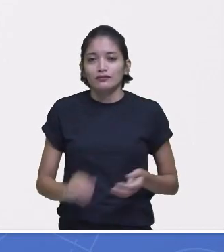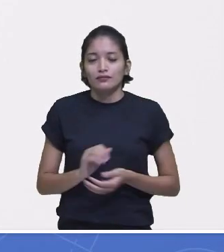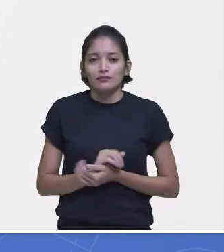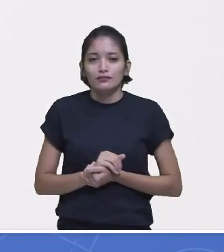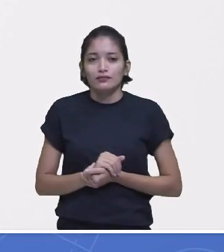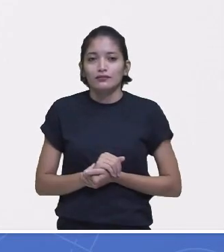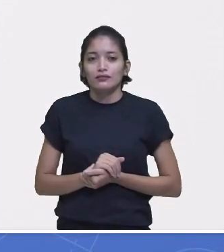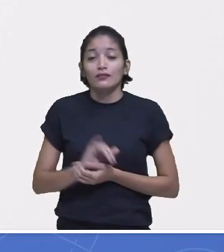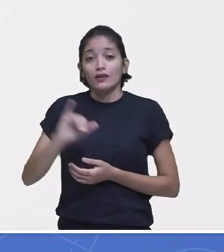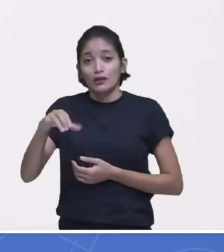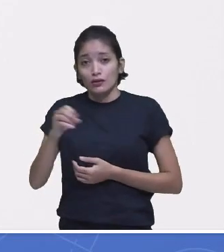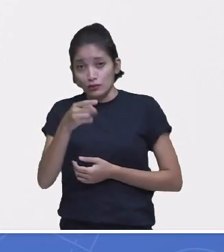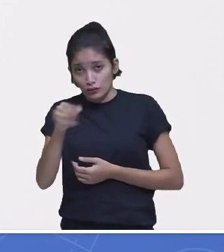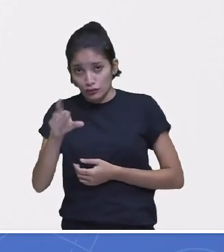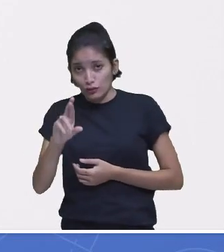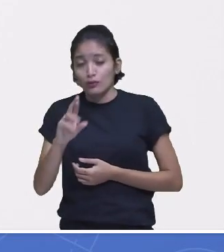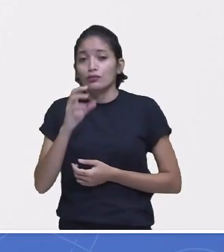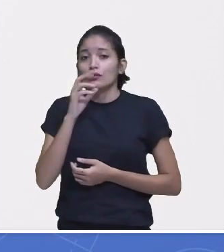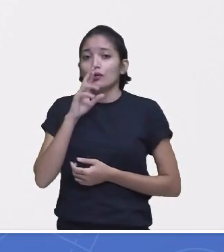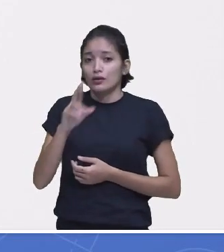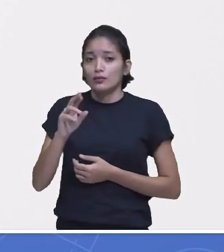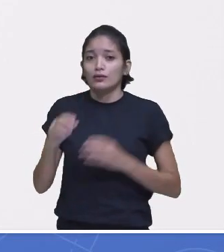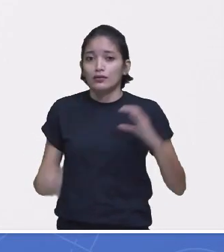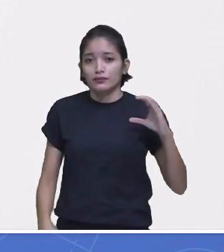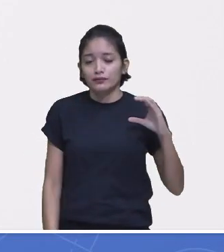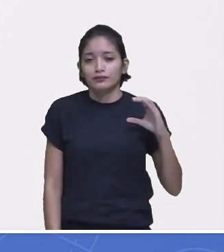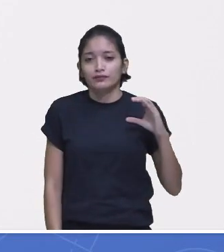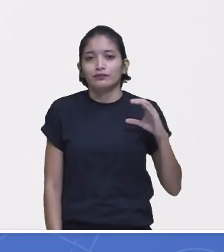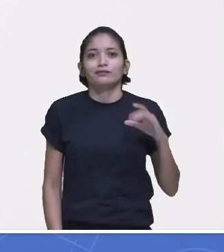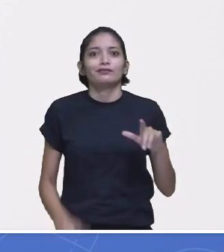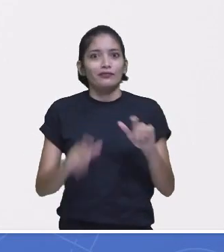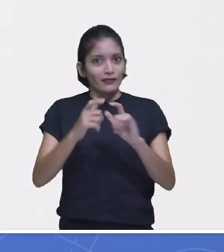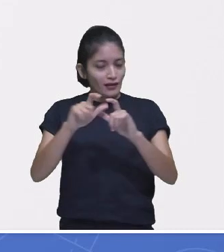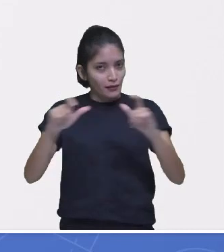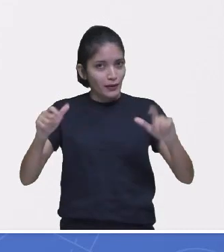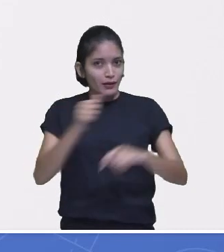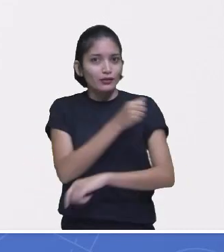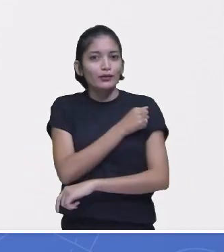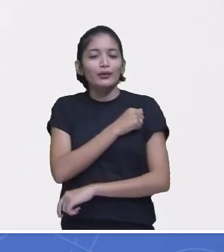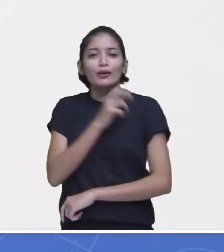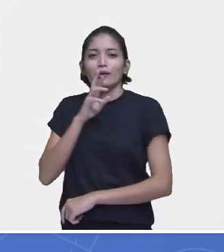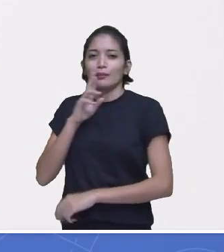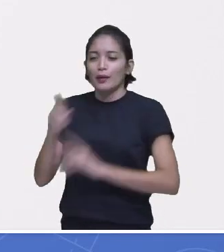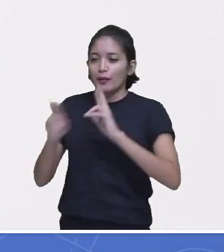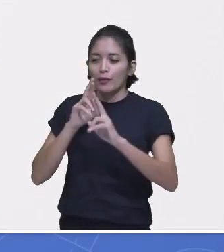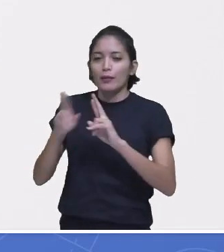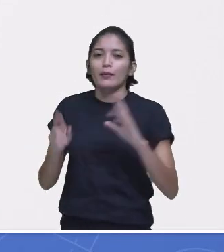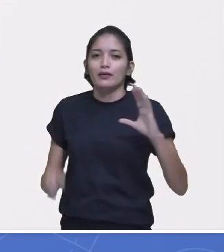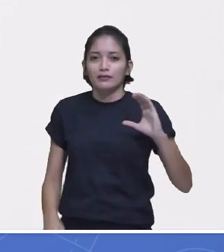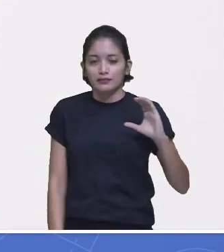João Vitor, letra C também. O pessoal está indo aí direto na letra C, né?